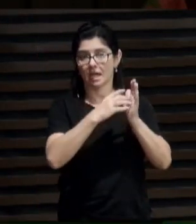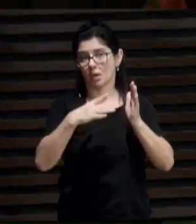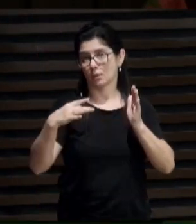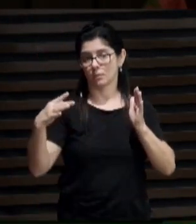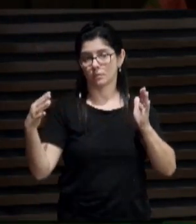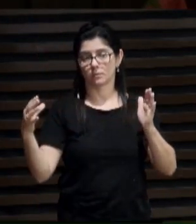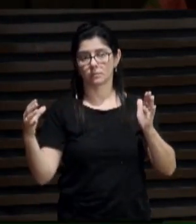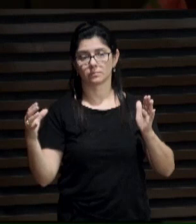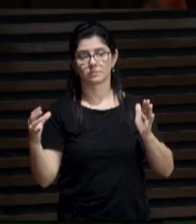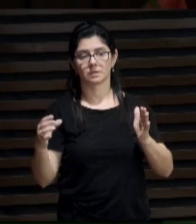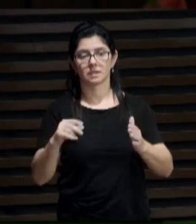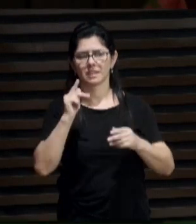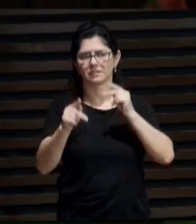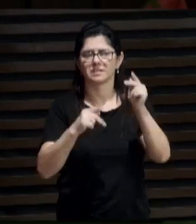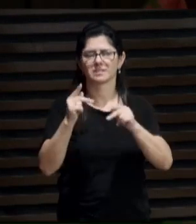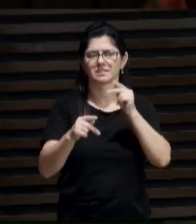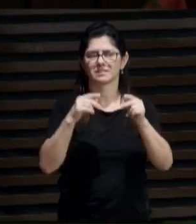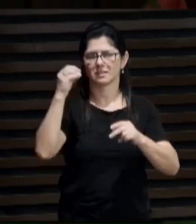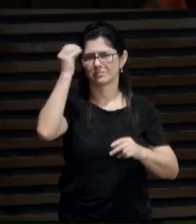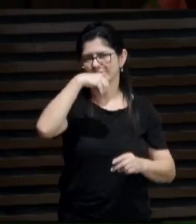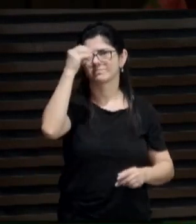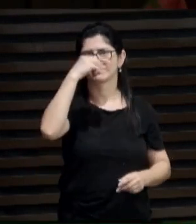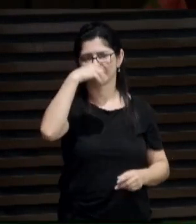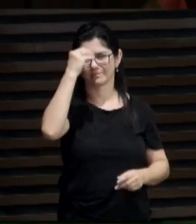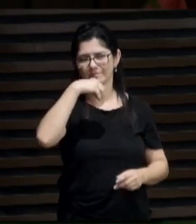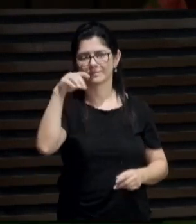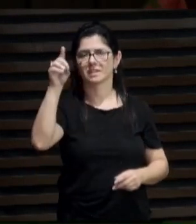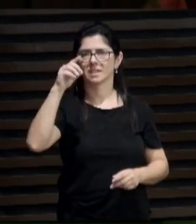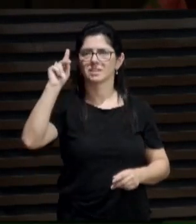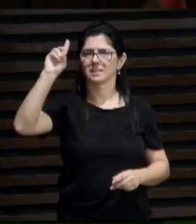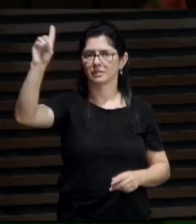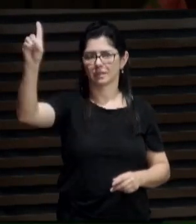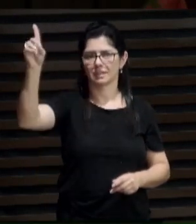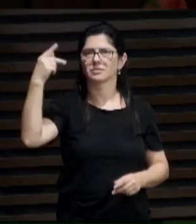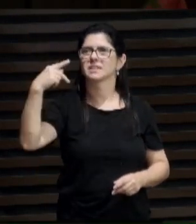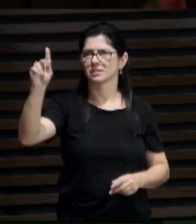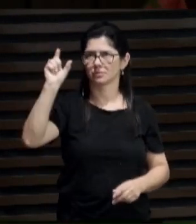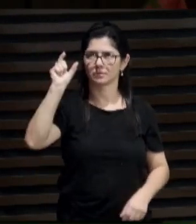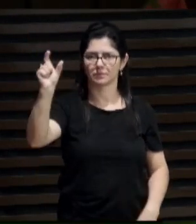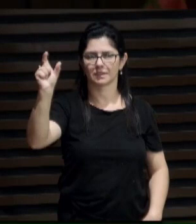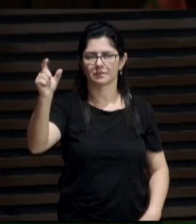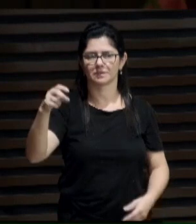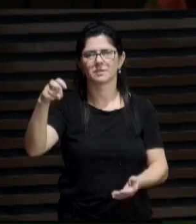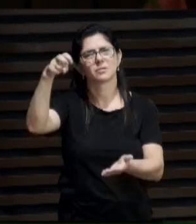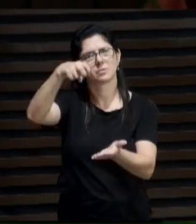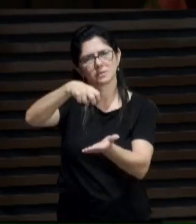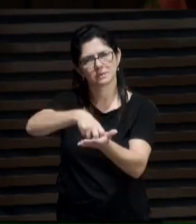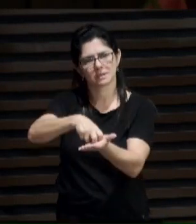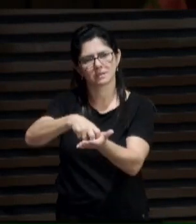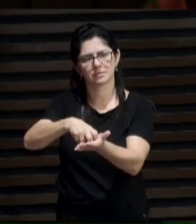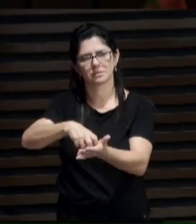humano rejeitando a Deus e a sua palavra, prostrando e